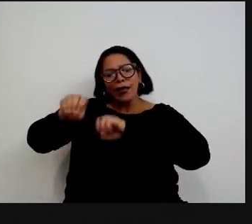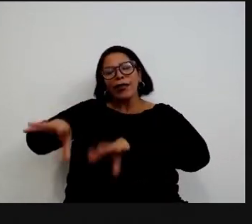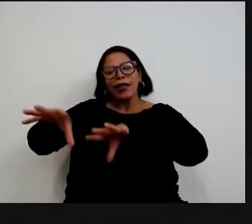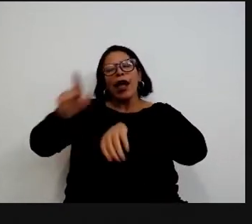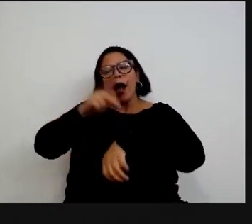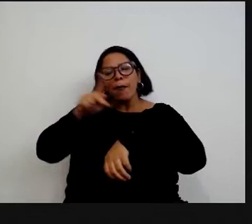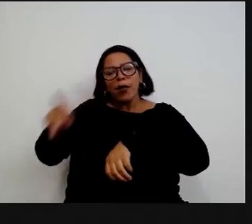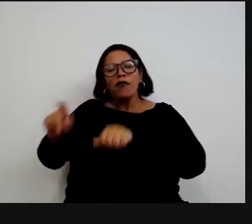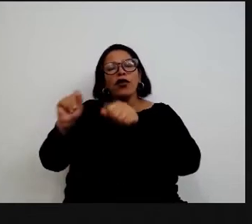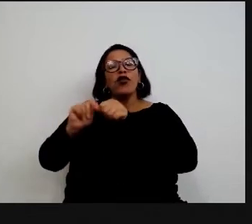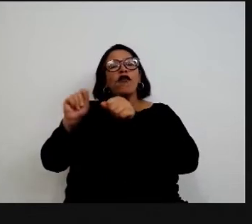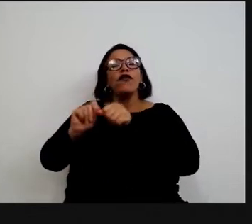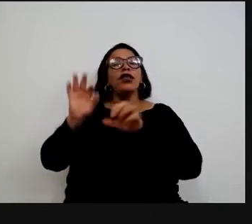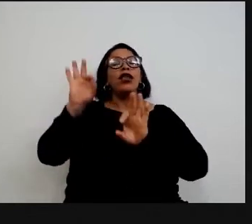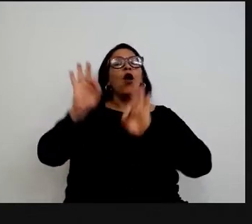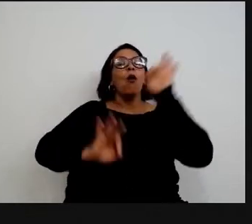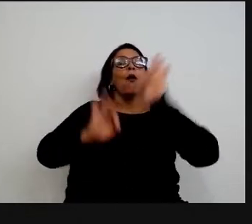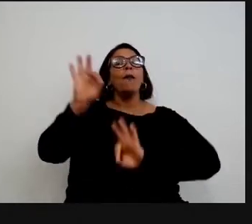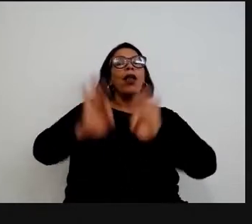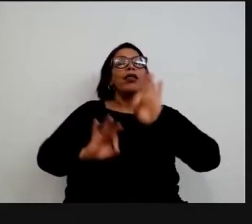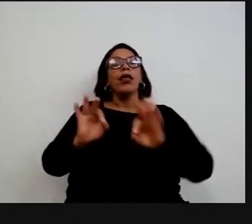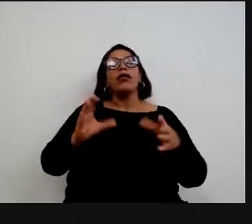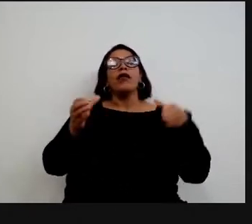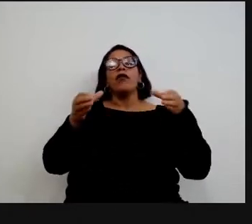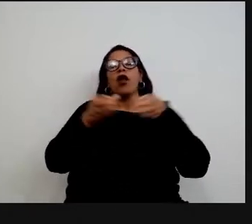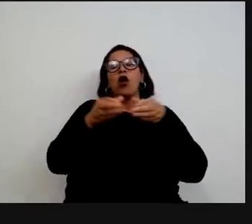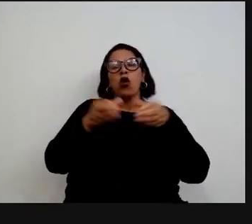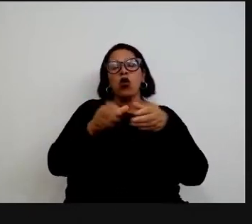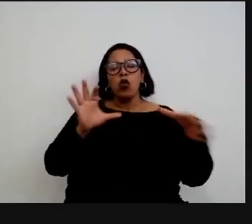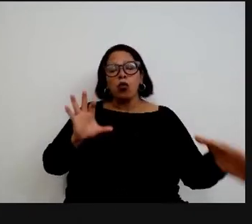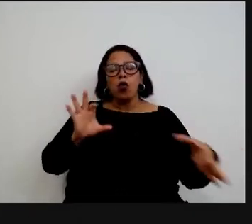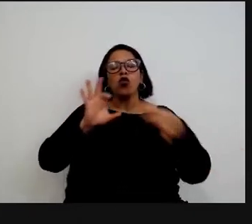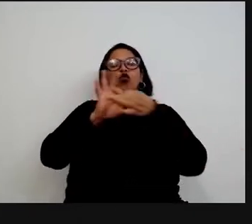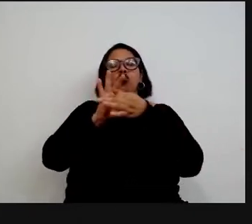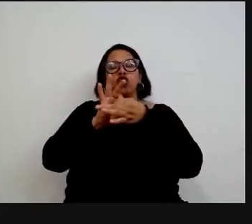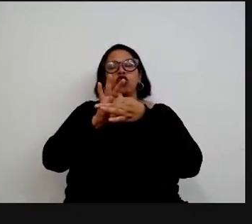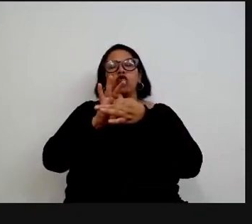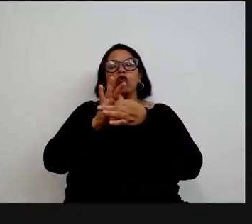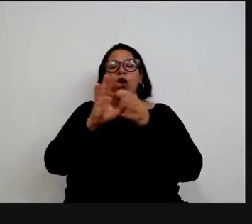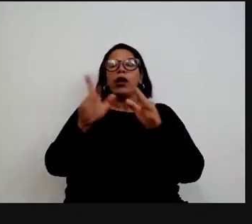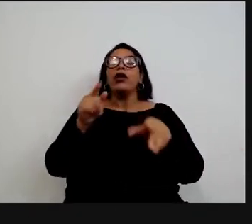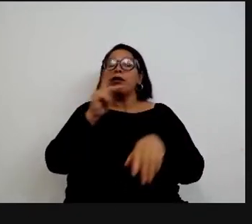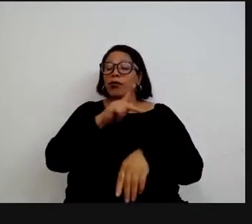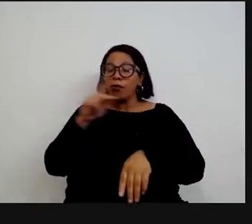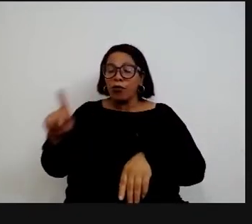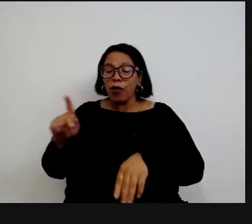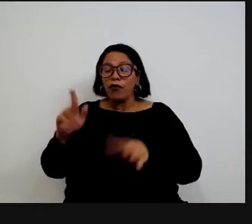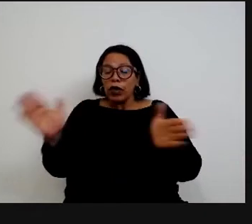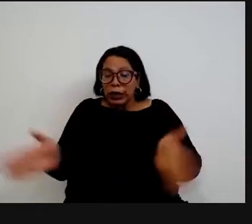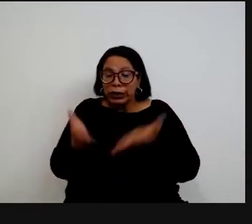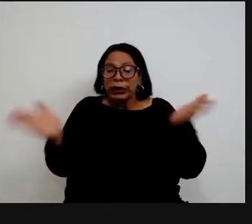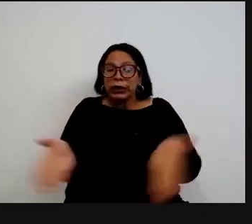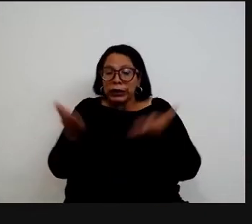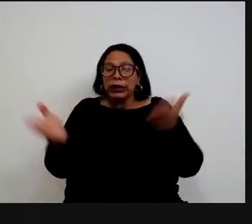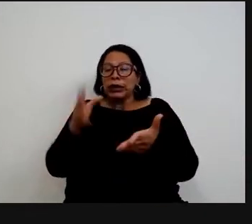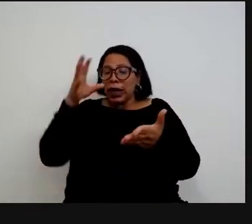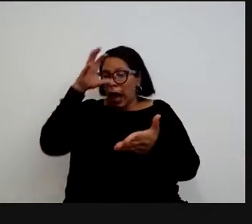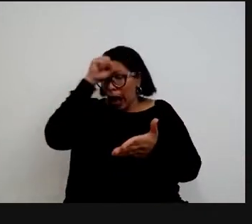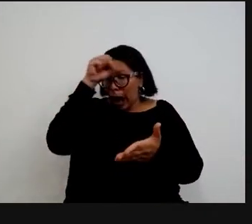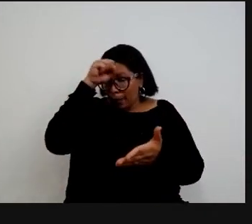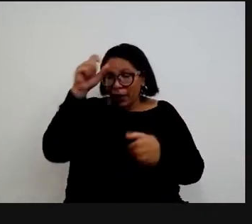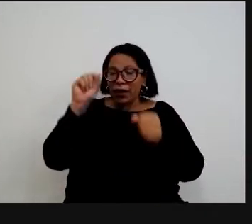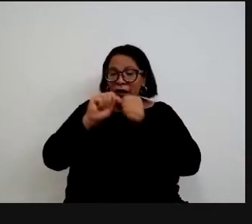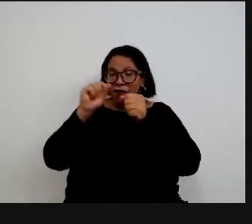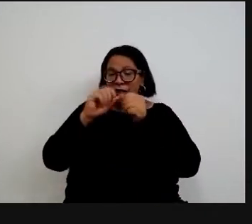é um planejamento conjunto e de você ir até estimulando, né,